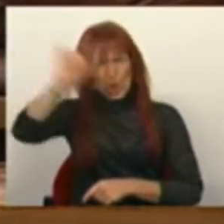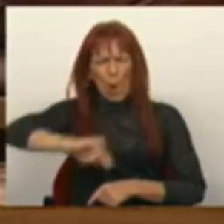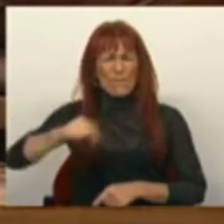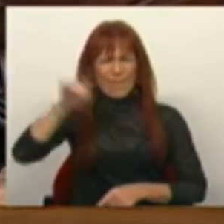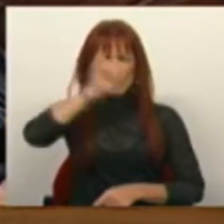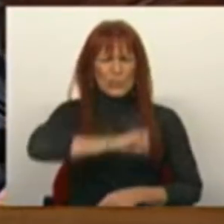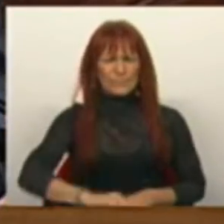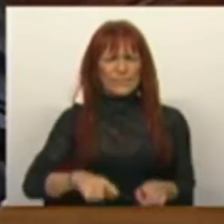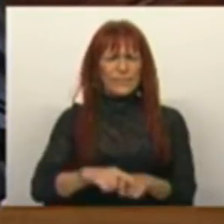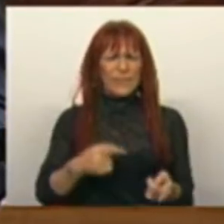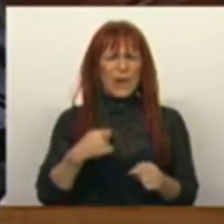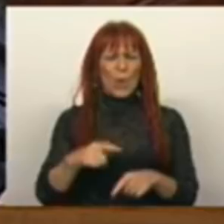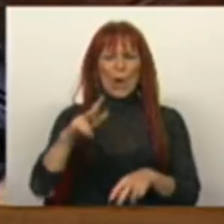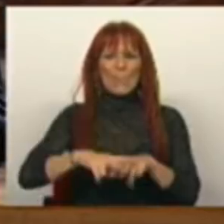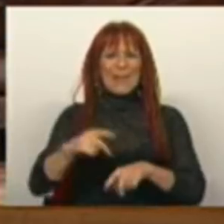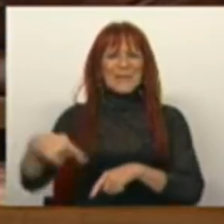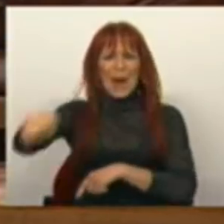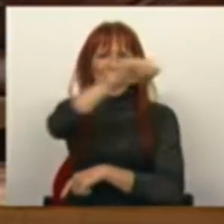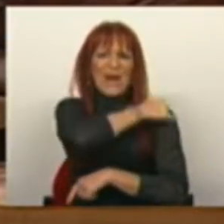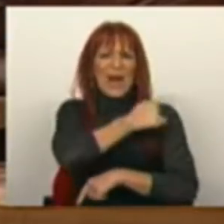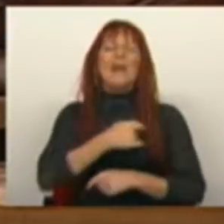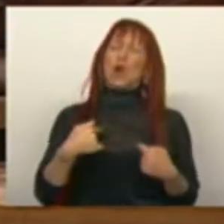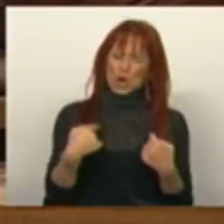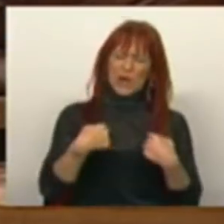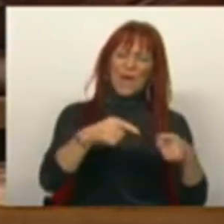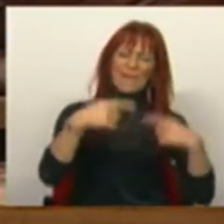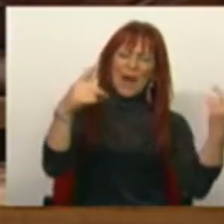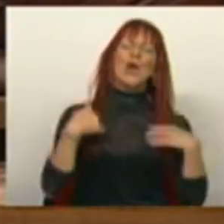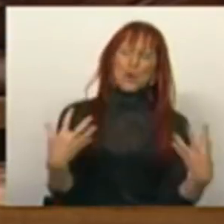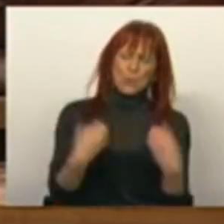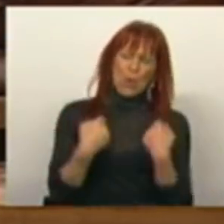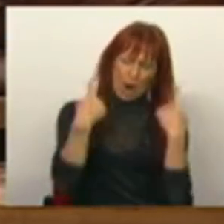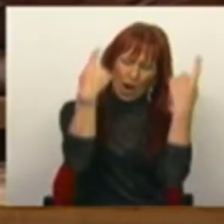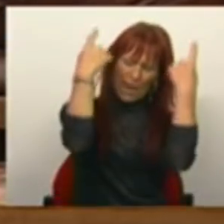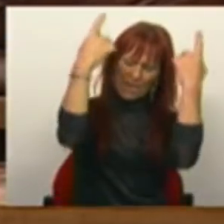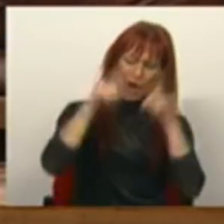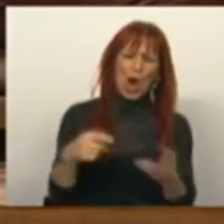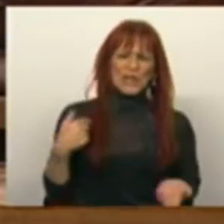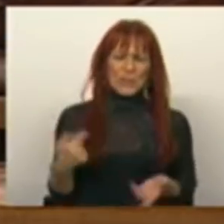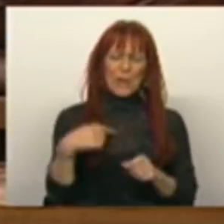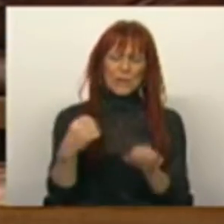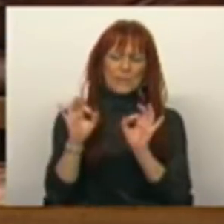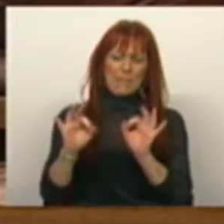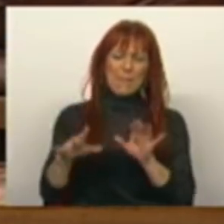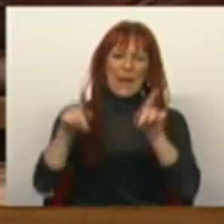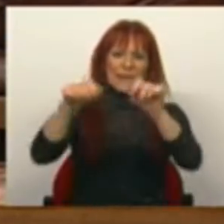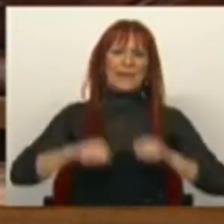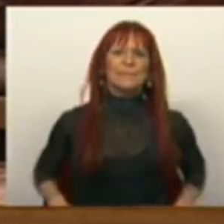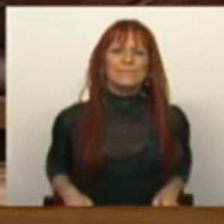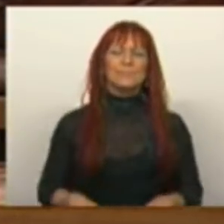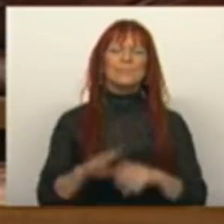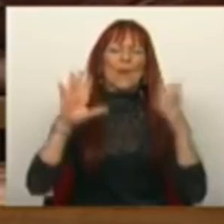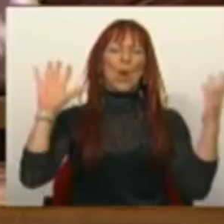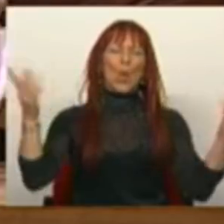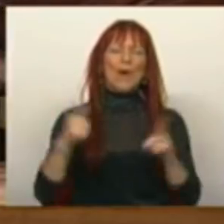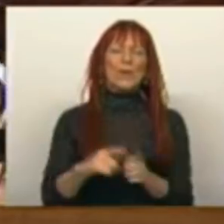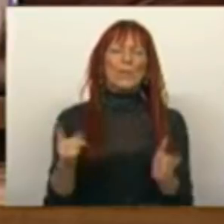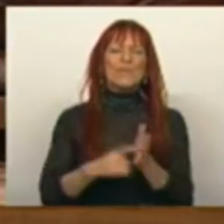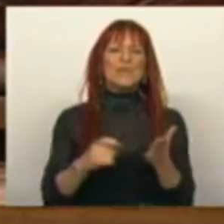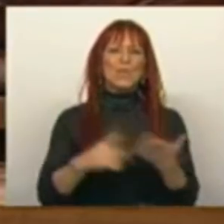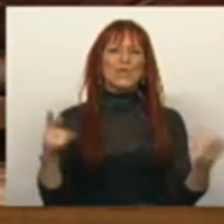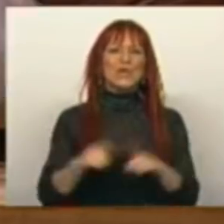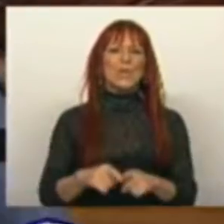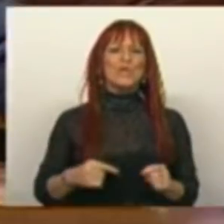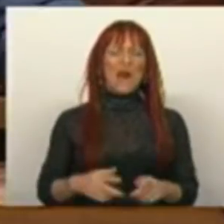vamos. Ir levar presos a casa? Contem connosco. Contem connosco que nós estamos a tratar disso. Quando precisamos